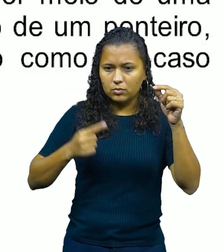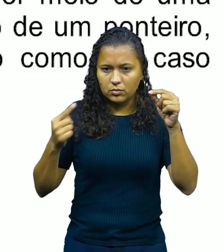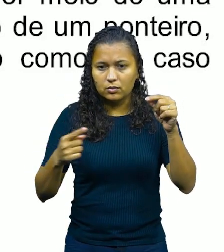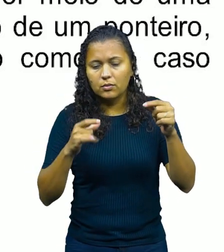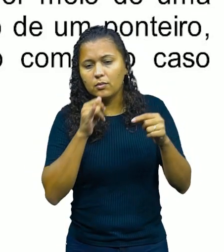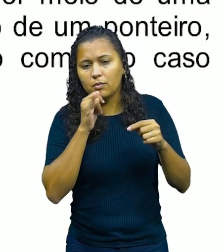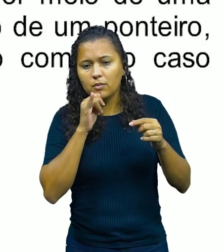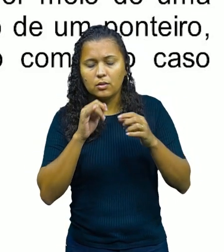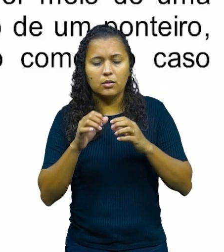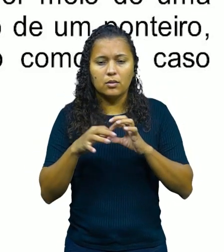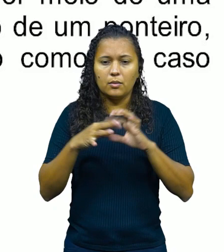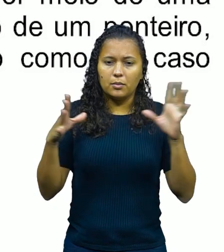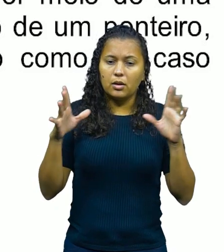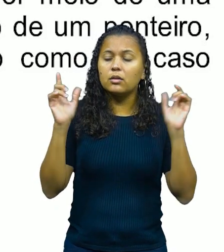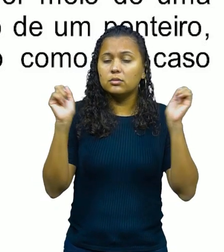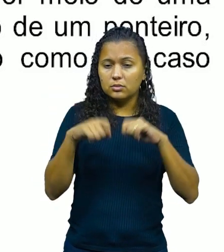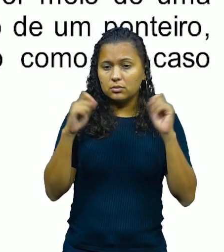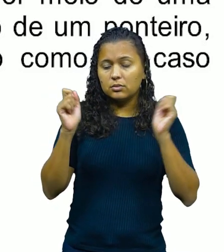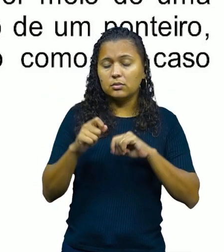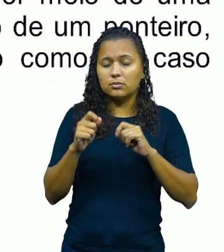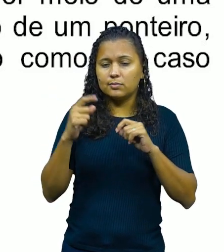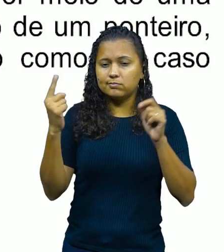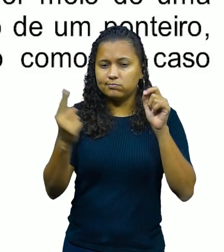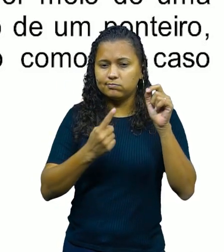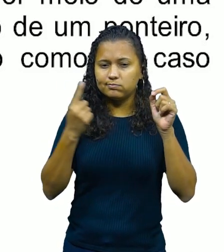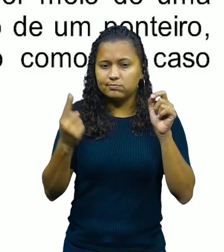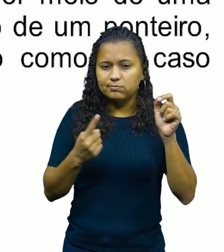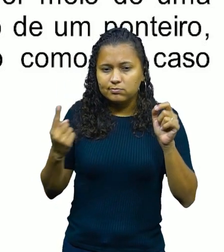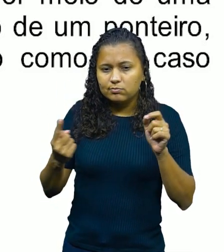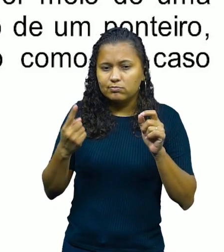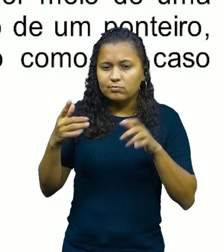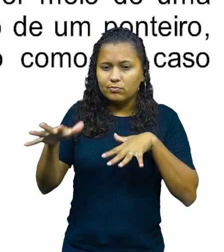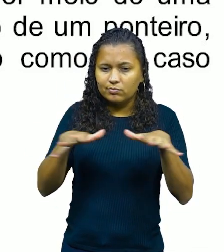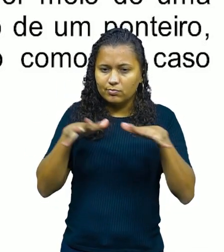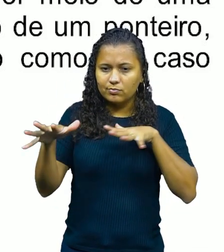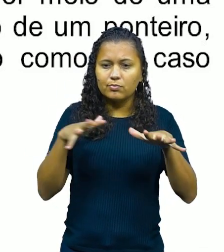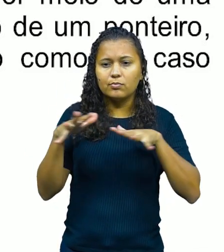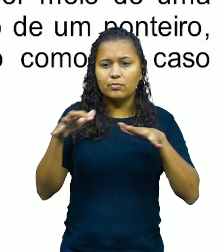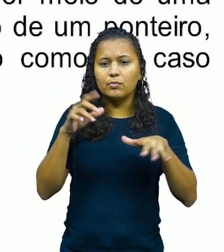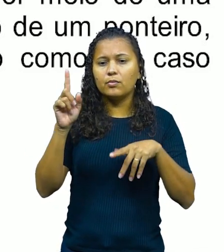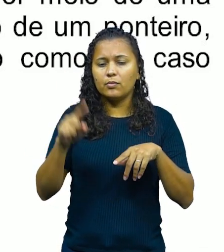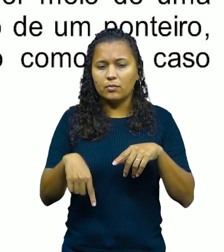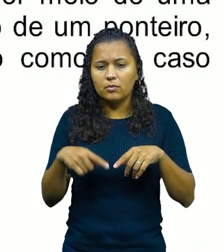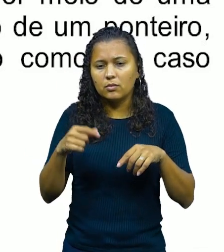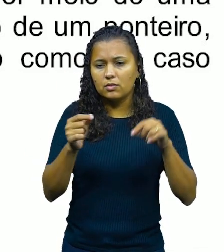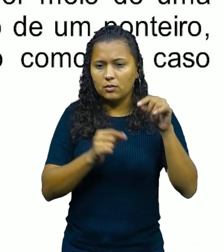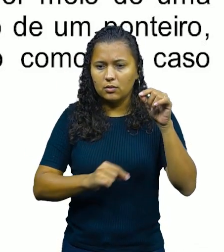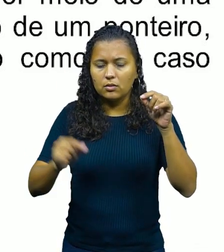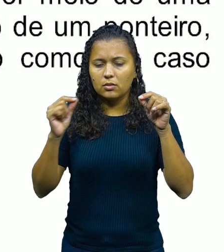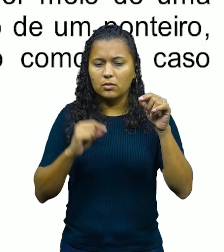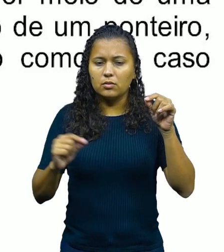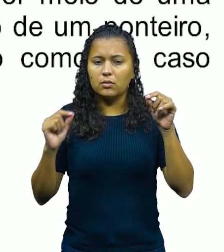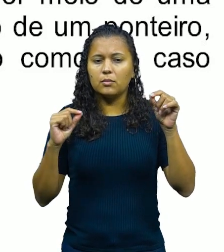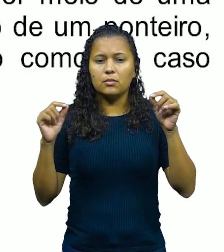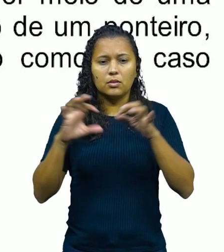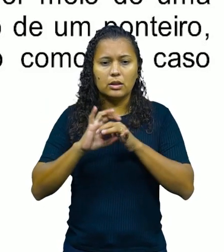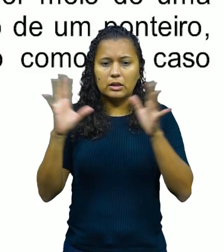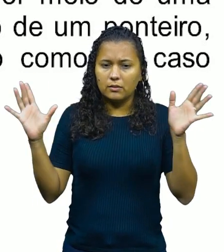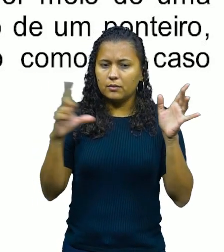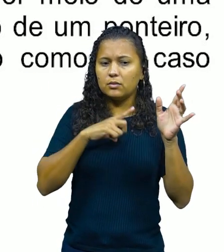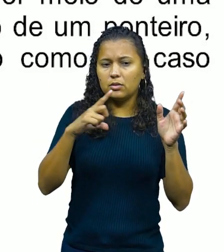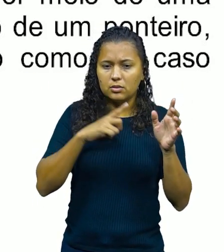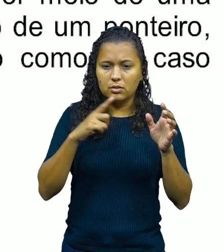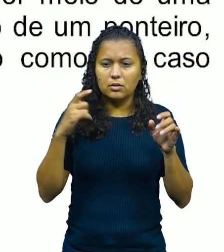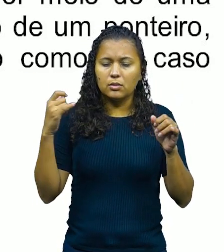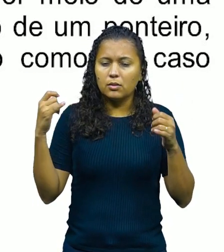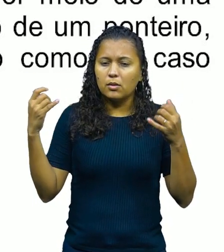pressão aplicada à extremidade aberta, a espiral tende a desenrolar, transmitindo um movimento bastante grande à extremidade livre.